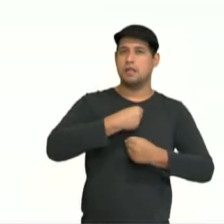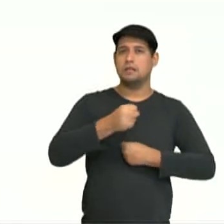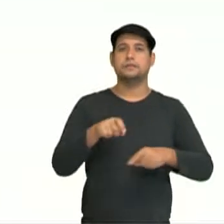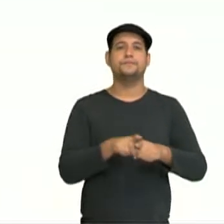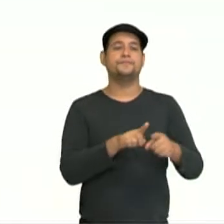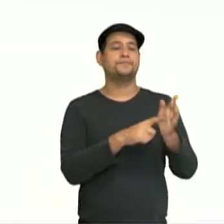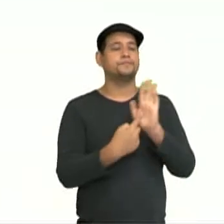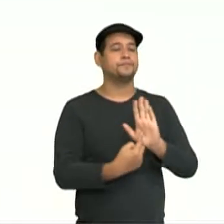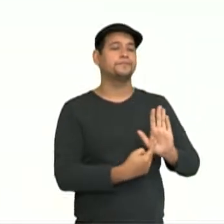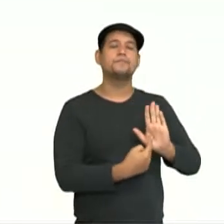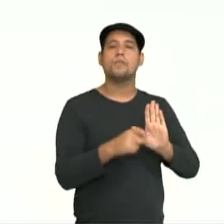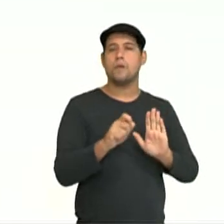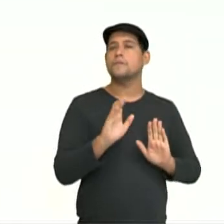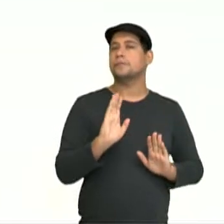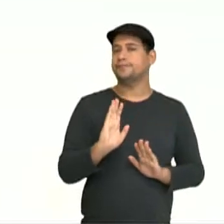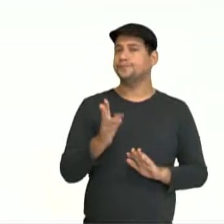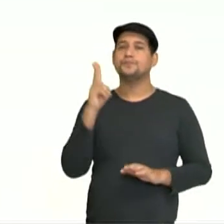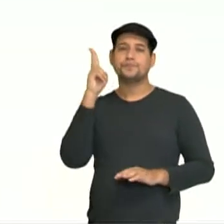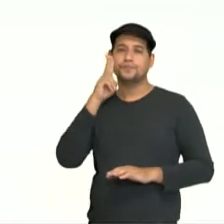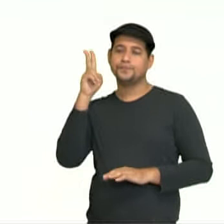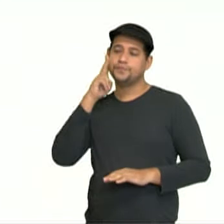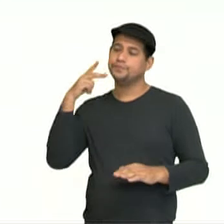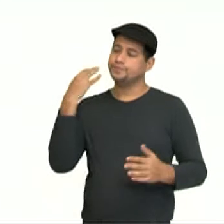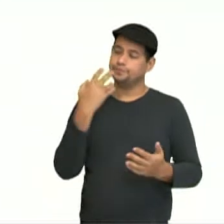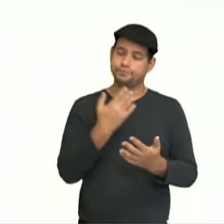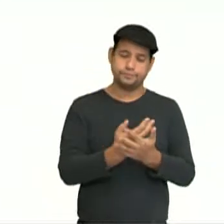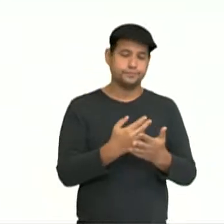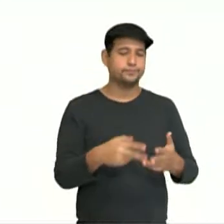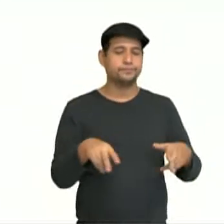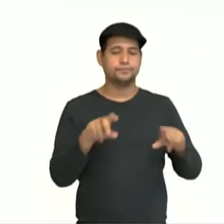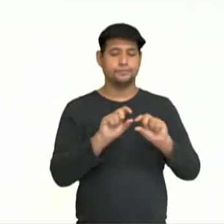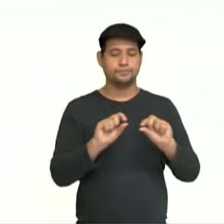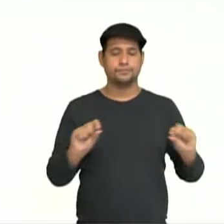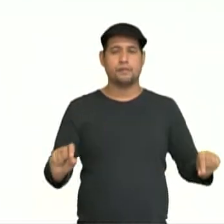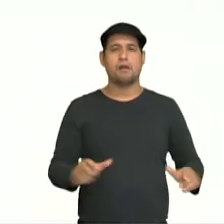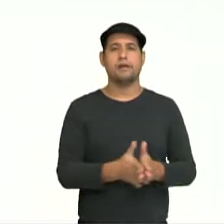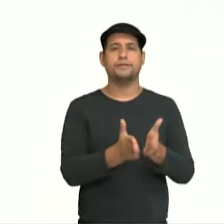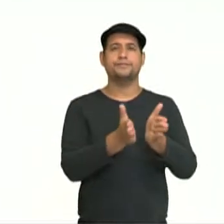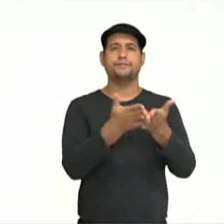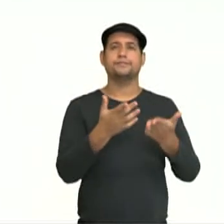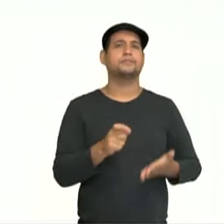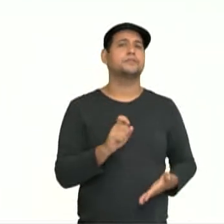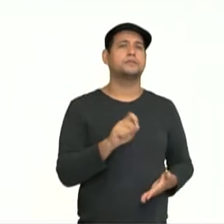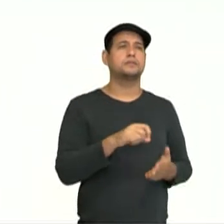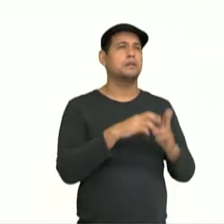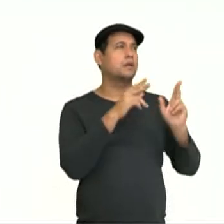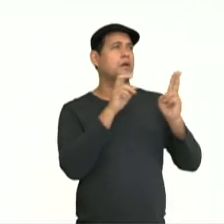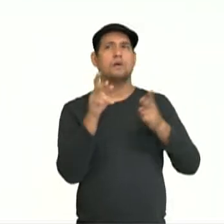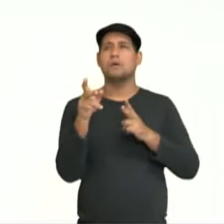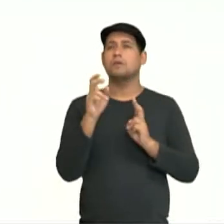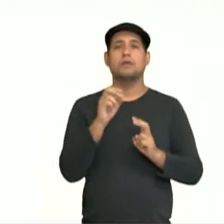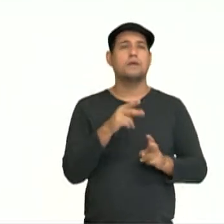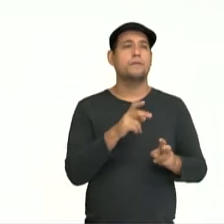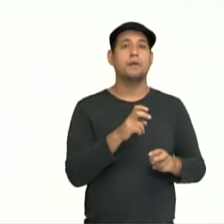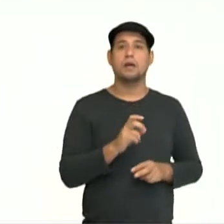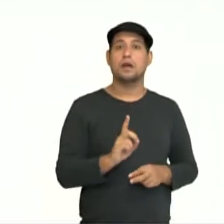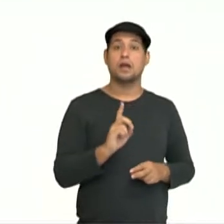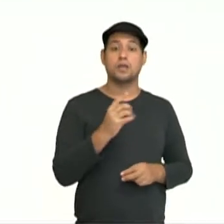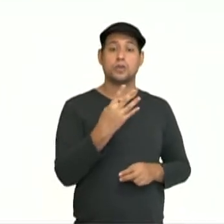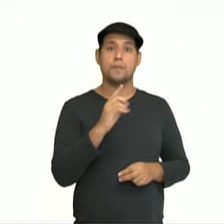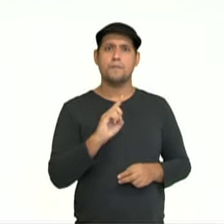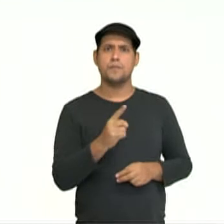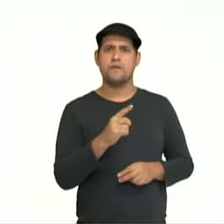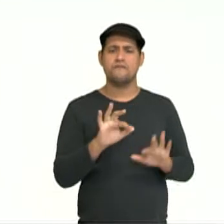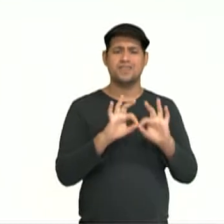destacam, agora que vocês já relembraram a linha da pobreza, a questão de olhar e ver 14 mil famílias